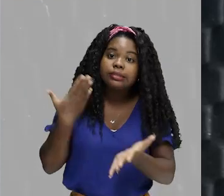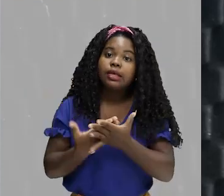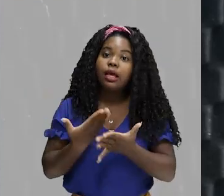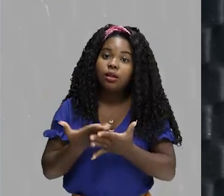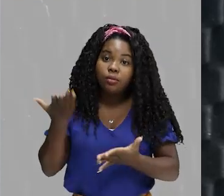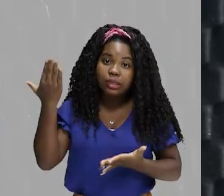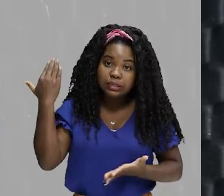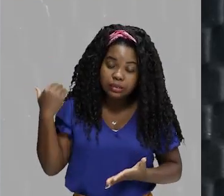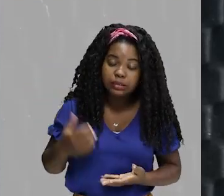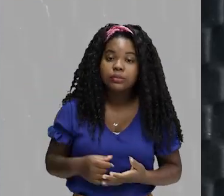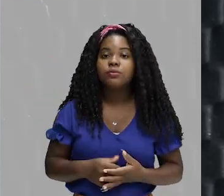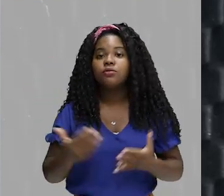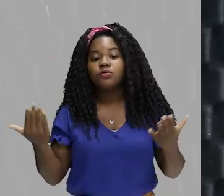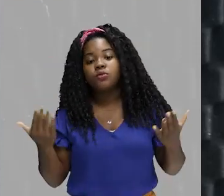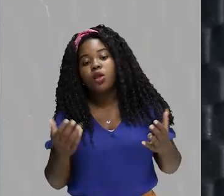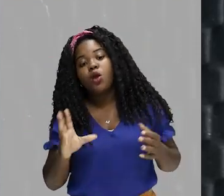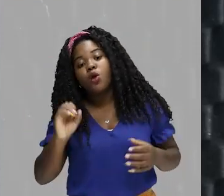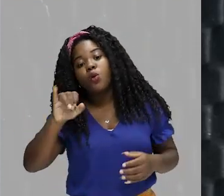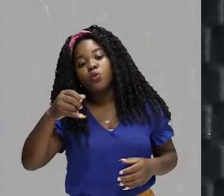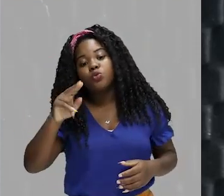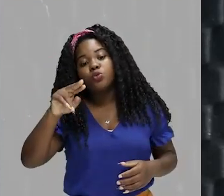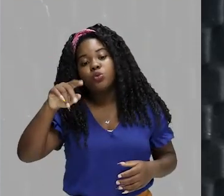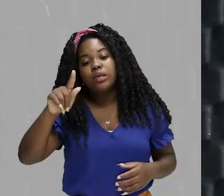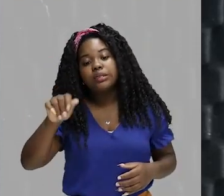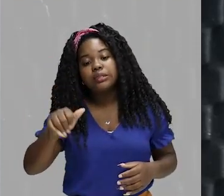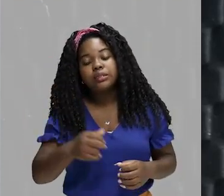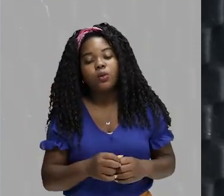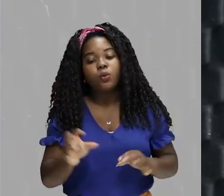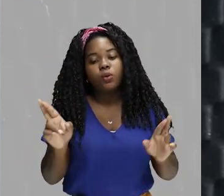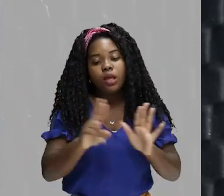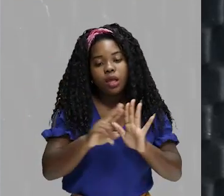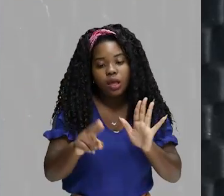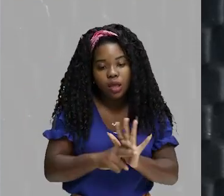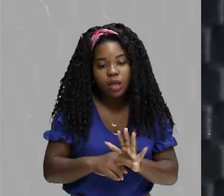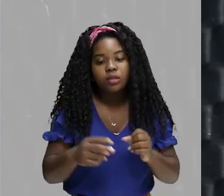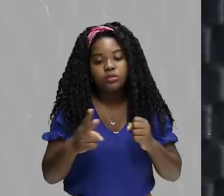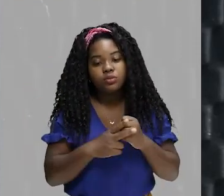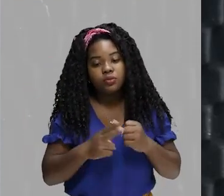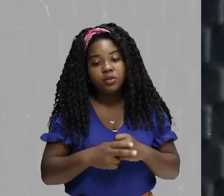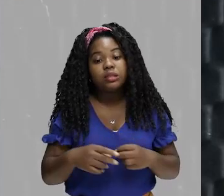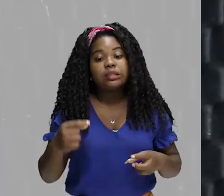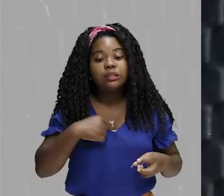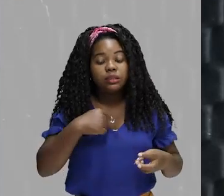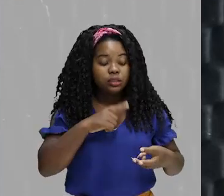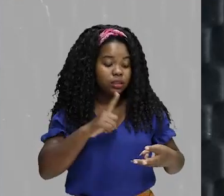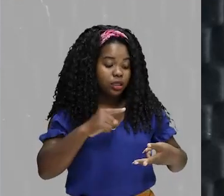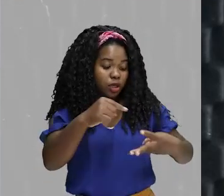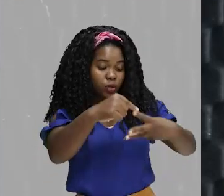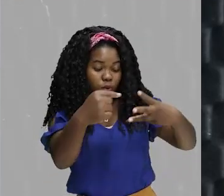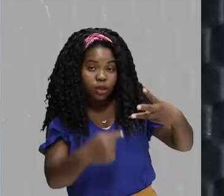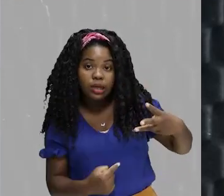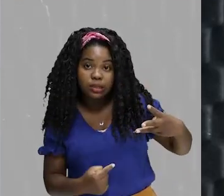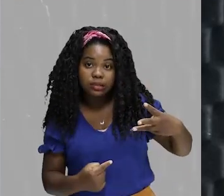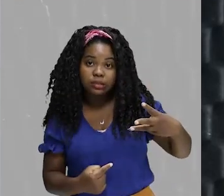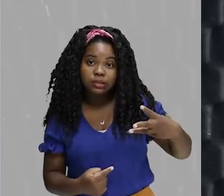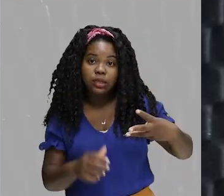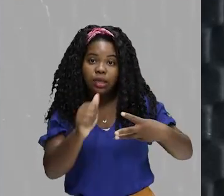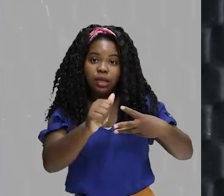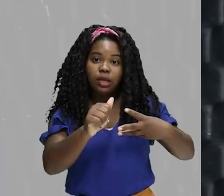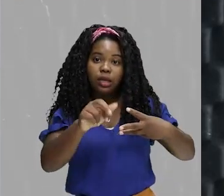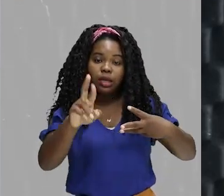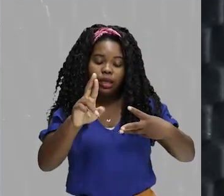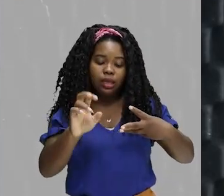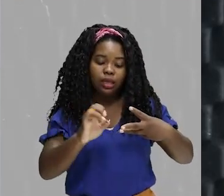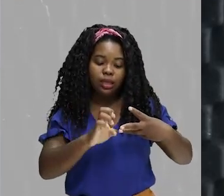reforçada. Conjugação, eu tenho 3 em espanhol, da mesma forma de português. AR, ER